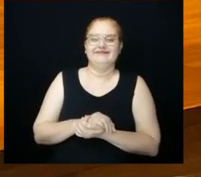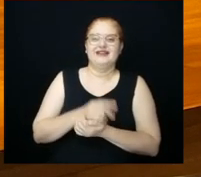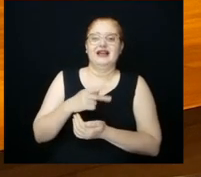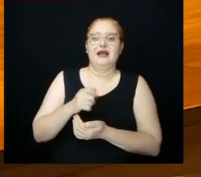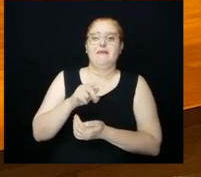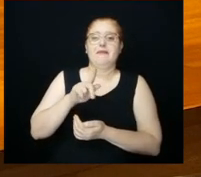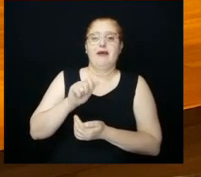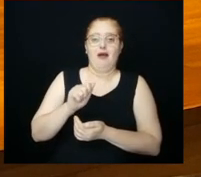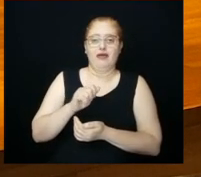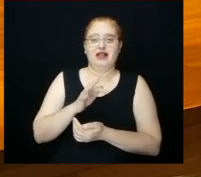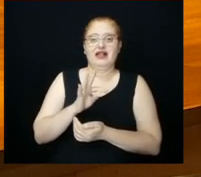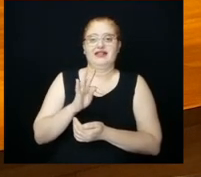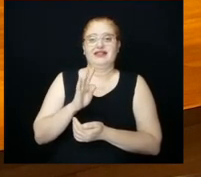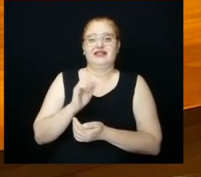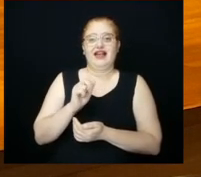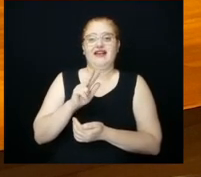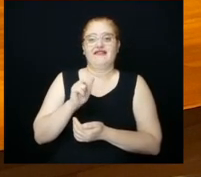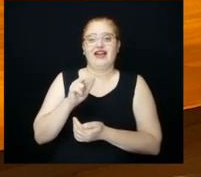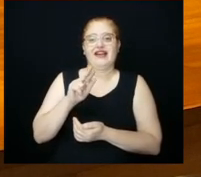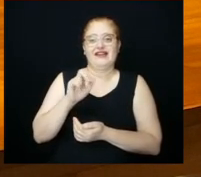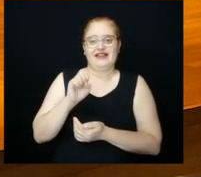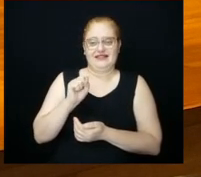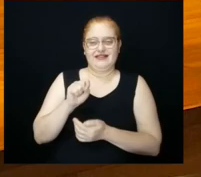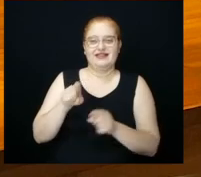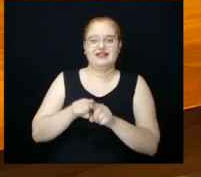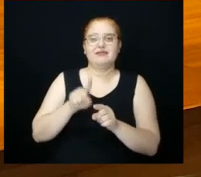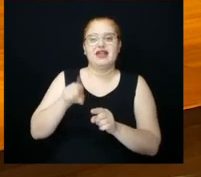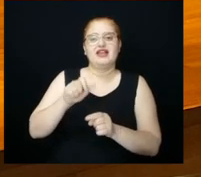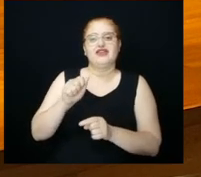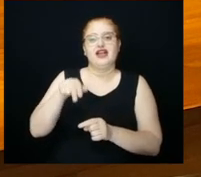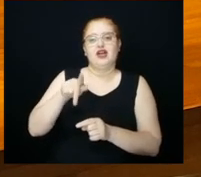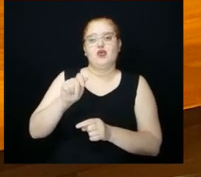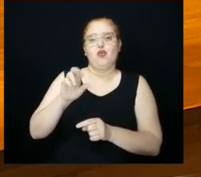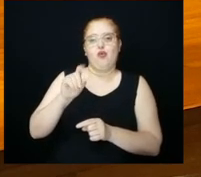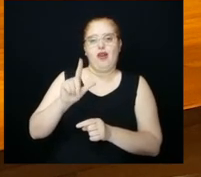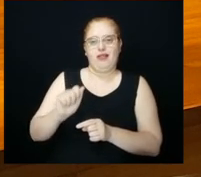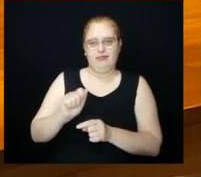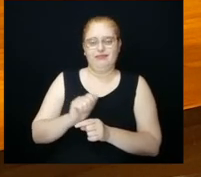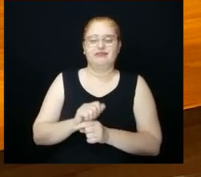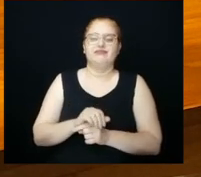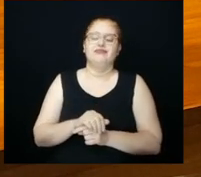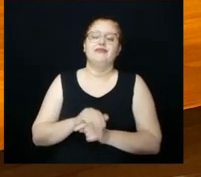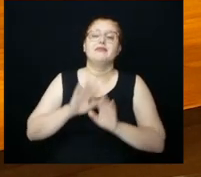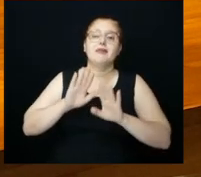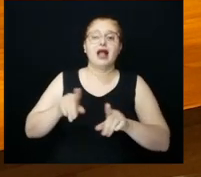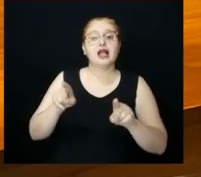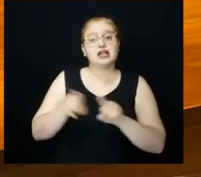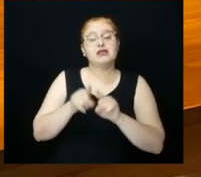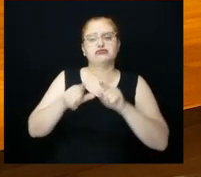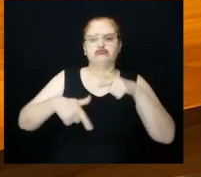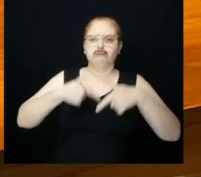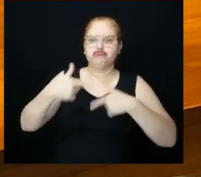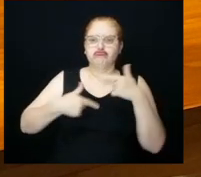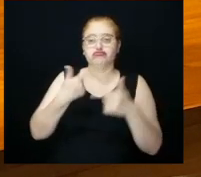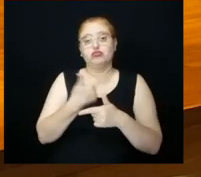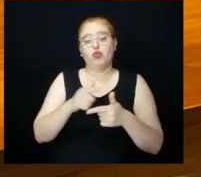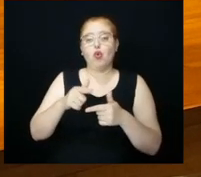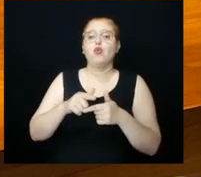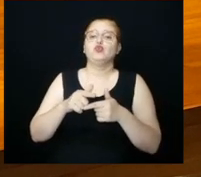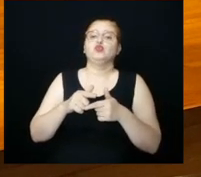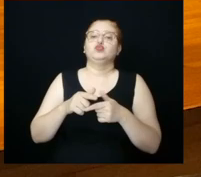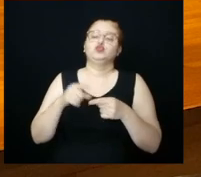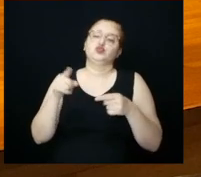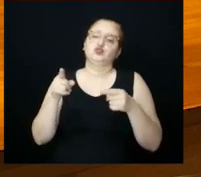Paula Tavares, de Angola também, certo? Mas em função também de trabalhar um outro gênero